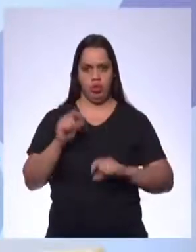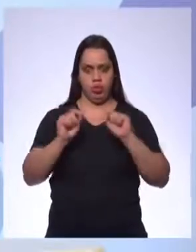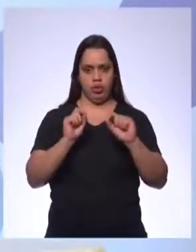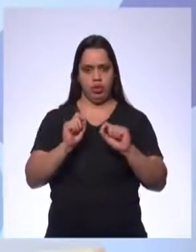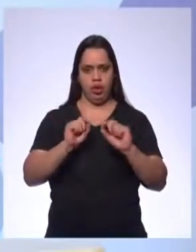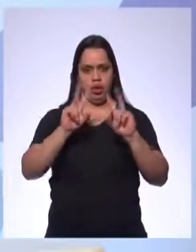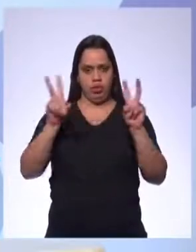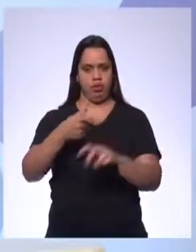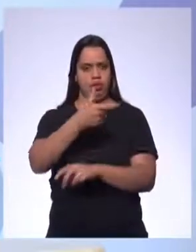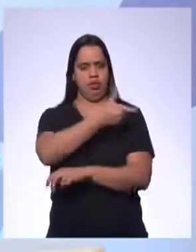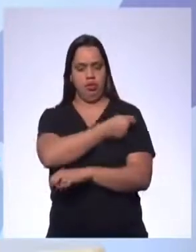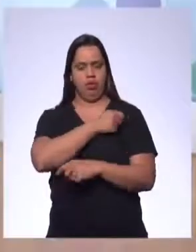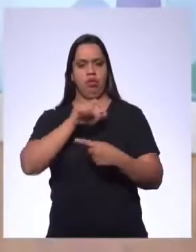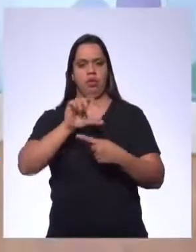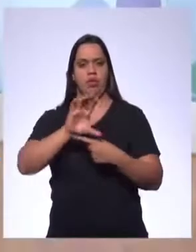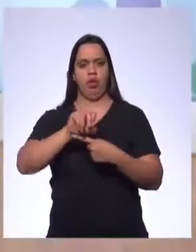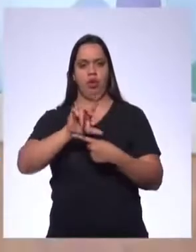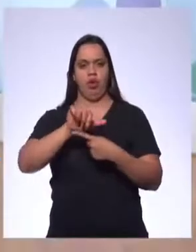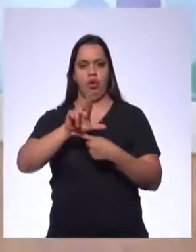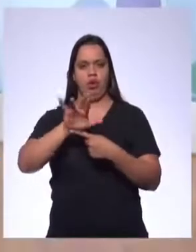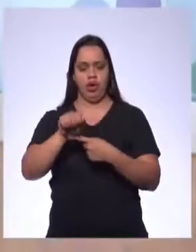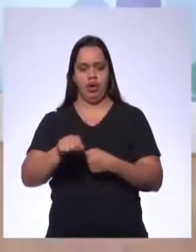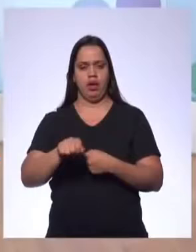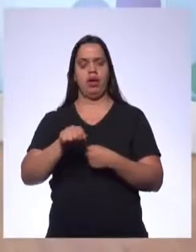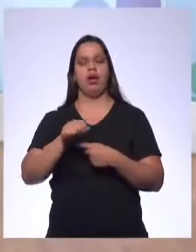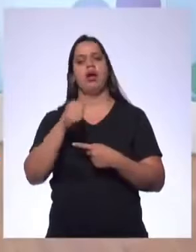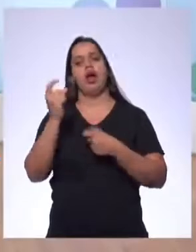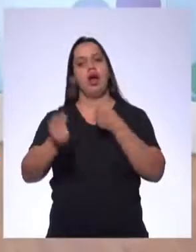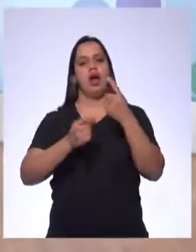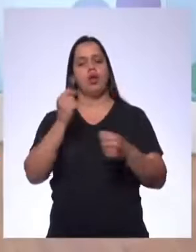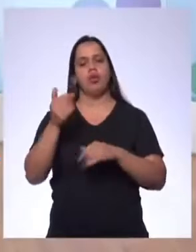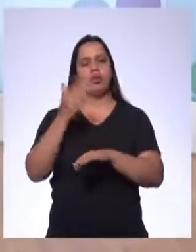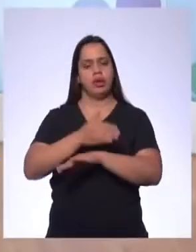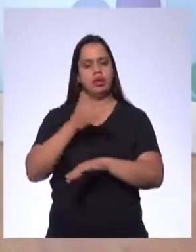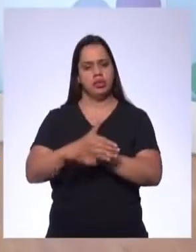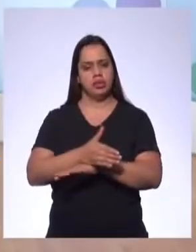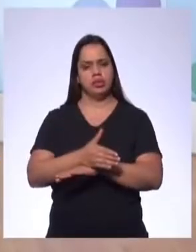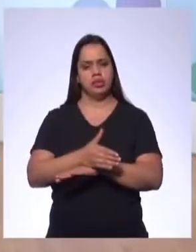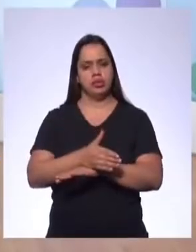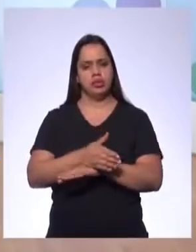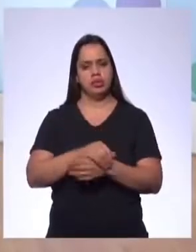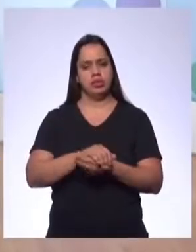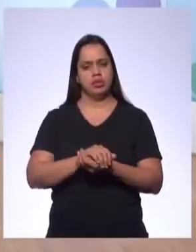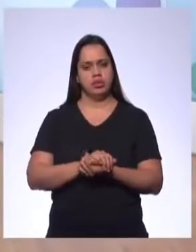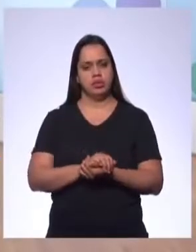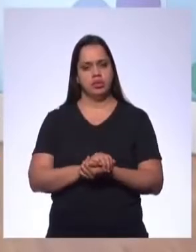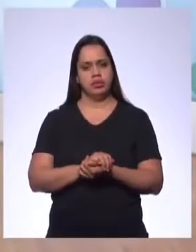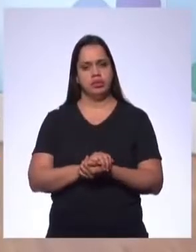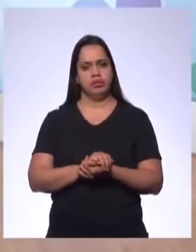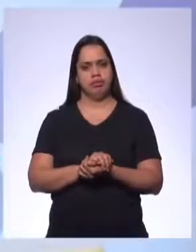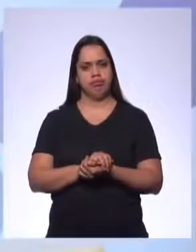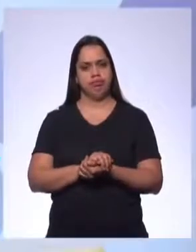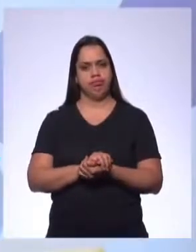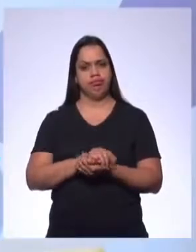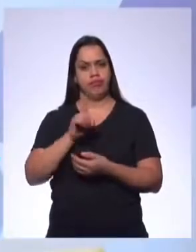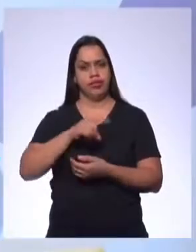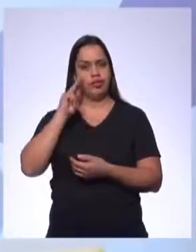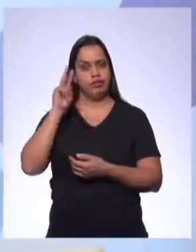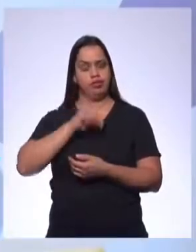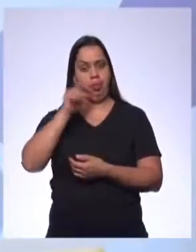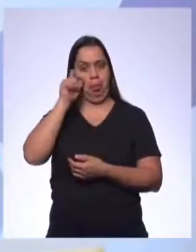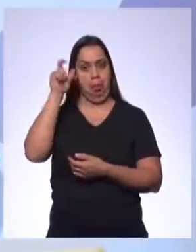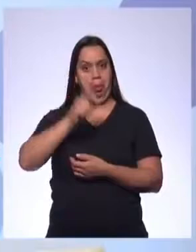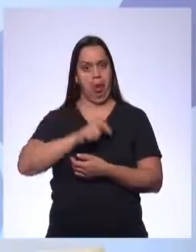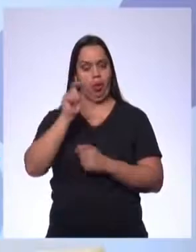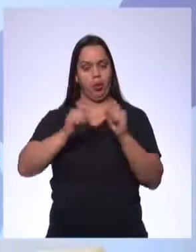relação à vacina, do cólera, né? Tem algumas participações aqui inusitadas, interessantes. Ó, o Matheus,